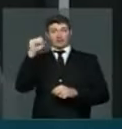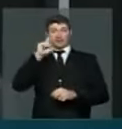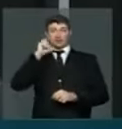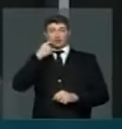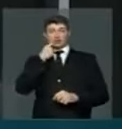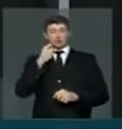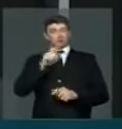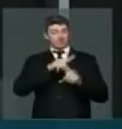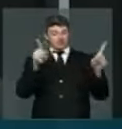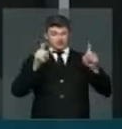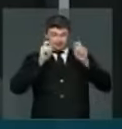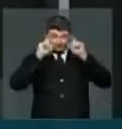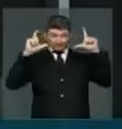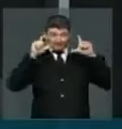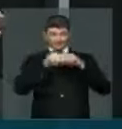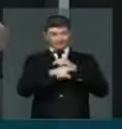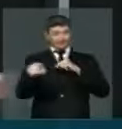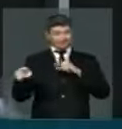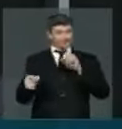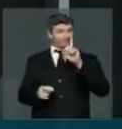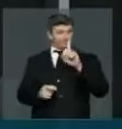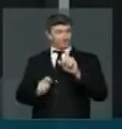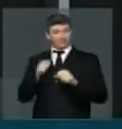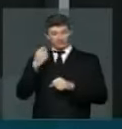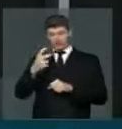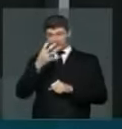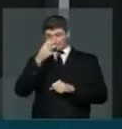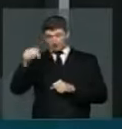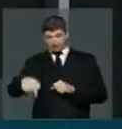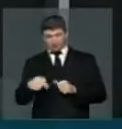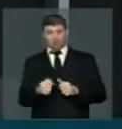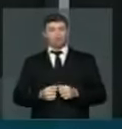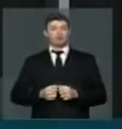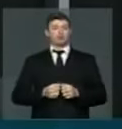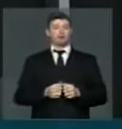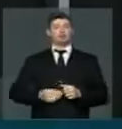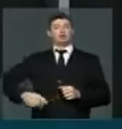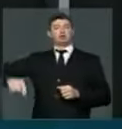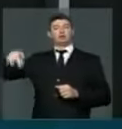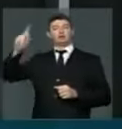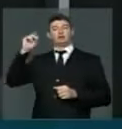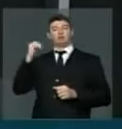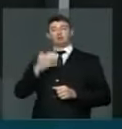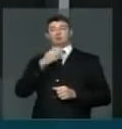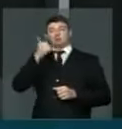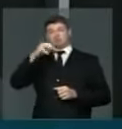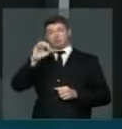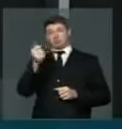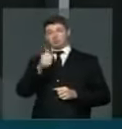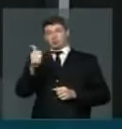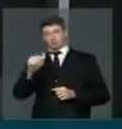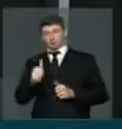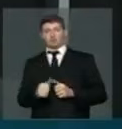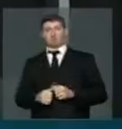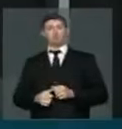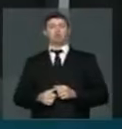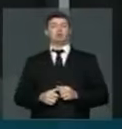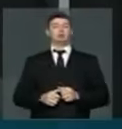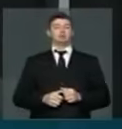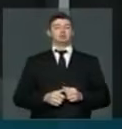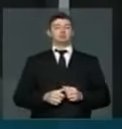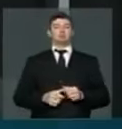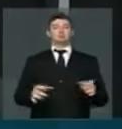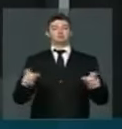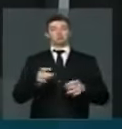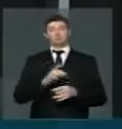E pasmem, aqui todos que estão nos acompanhando agora, que desde dezembro de 2011... Para